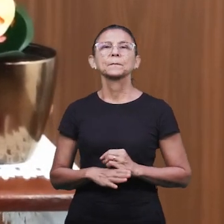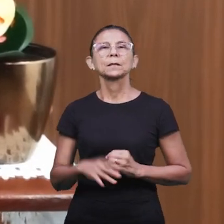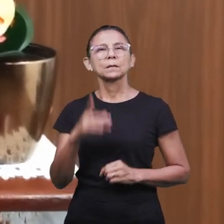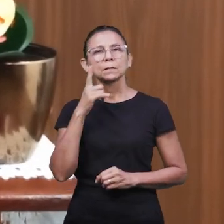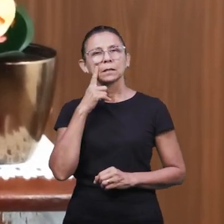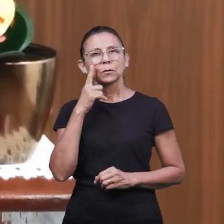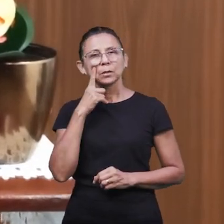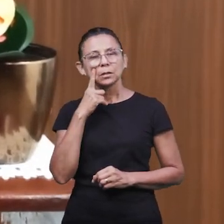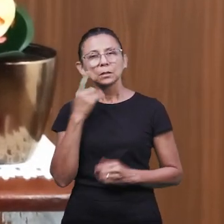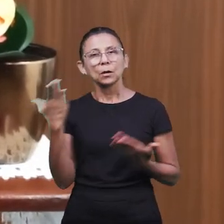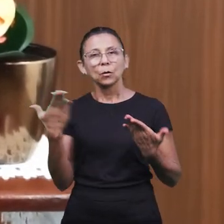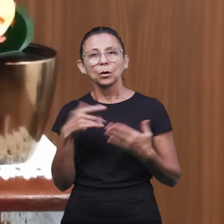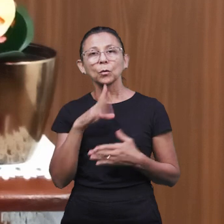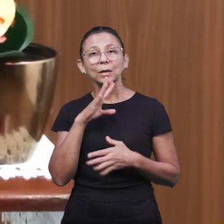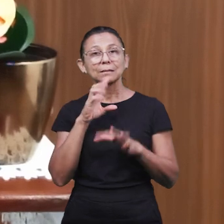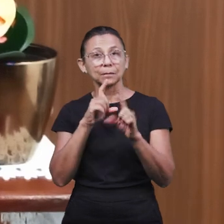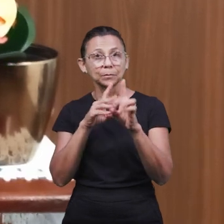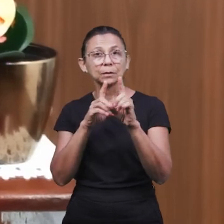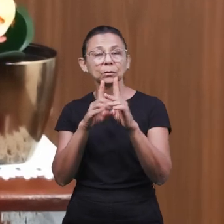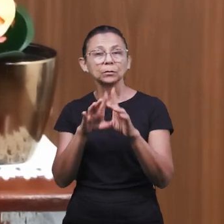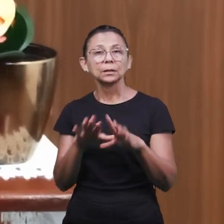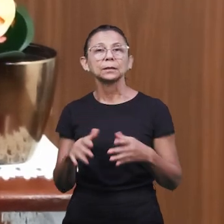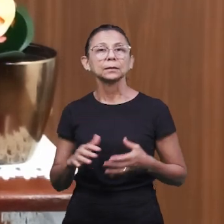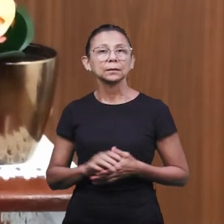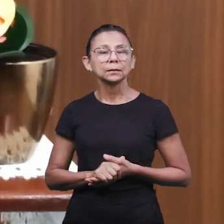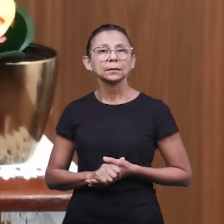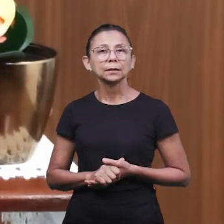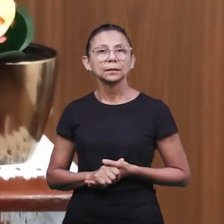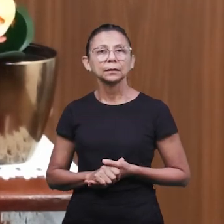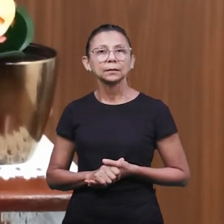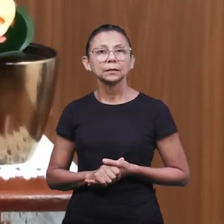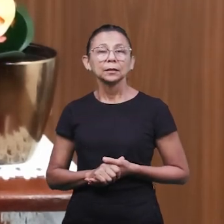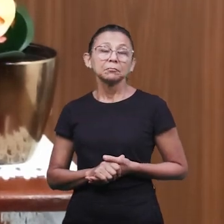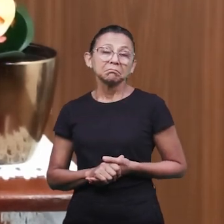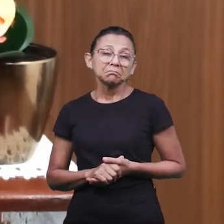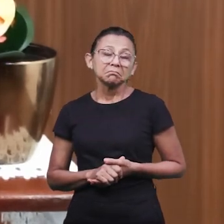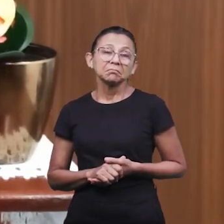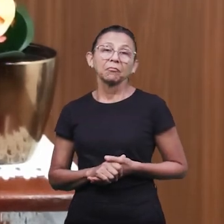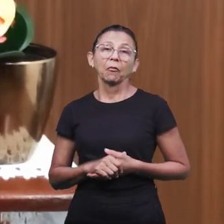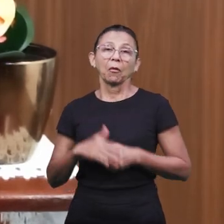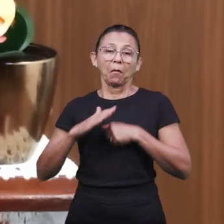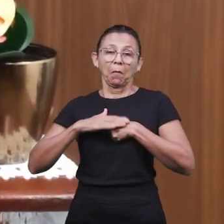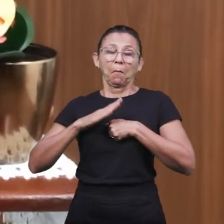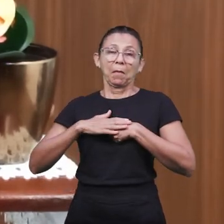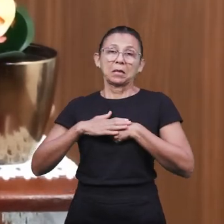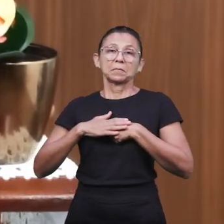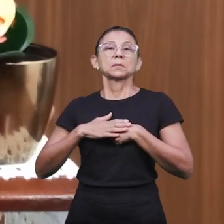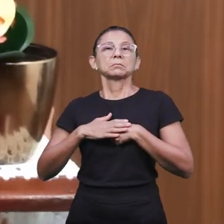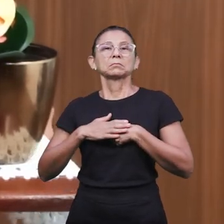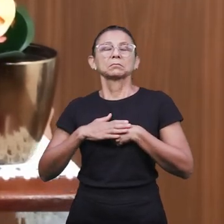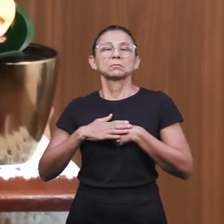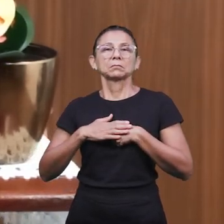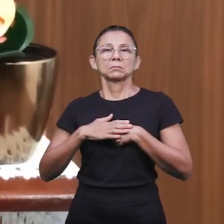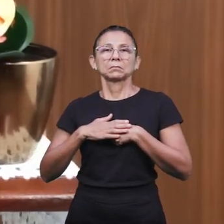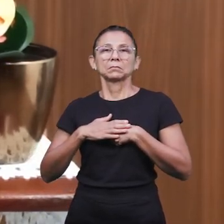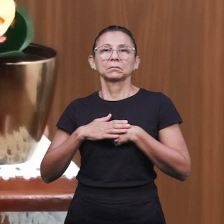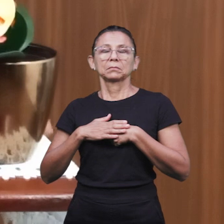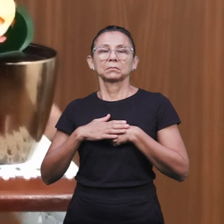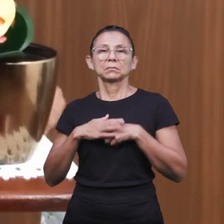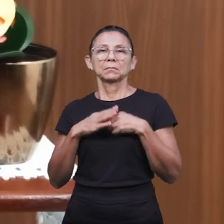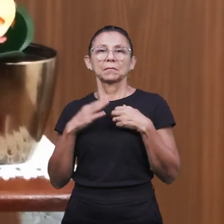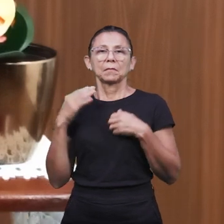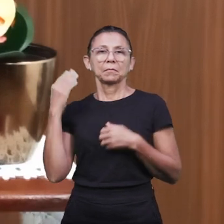do Senhor. Medite nesta palavra, porque ela não é minha, ela é do Senhor para os nossos corações. Vamos